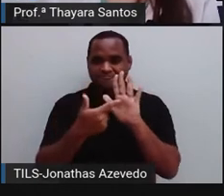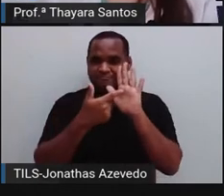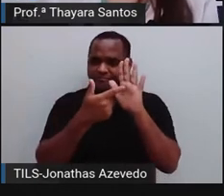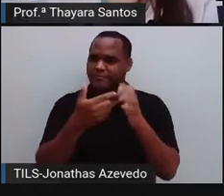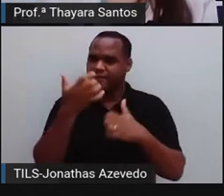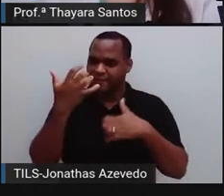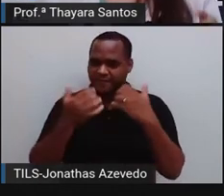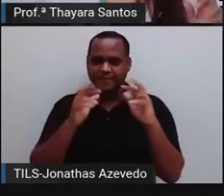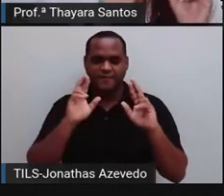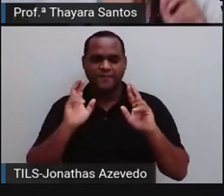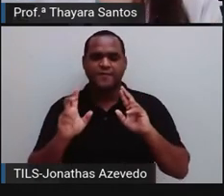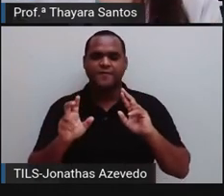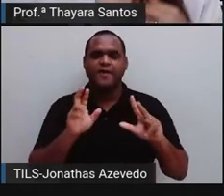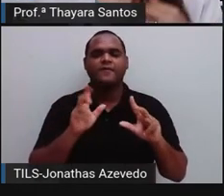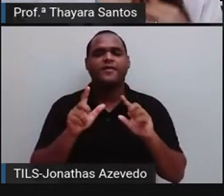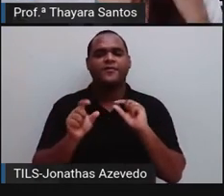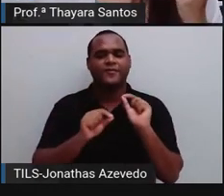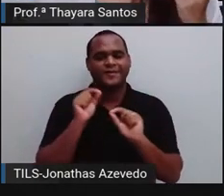qual é a diferença entre elas.